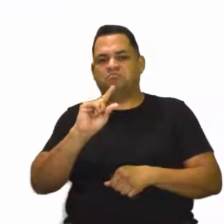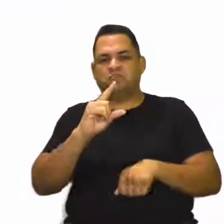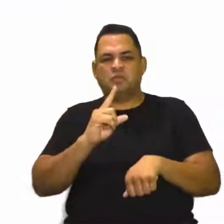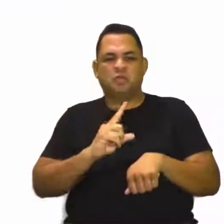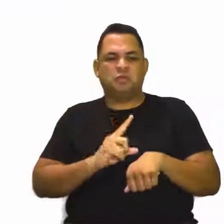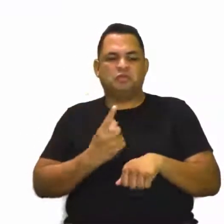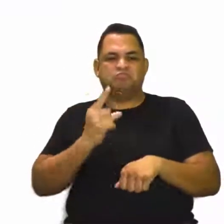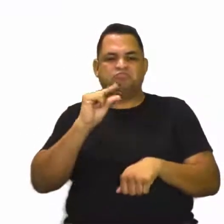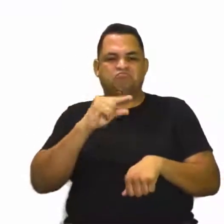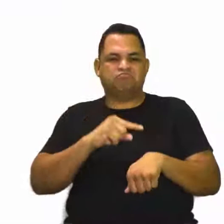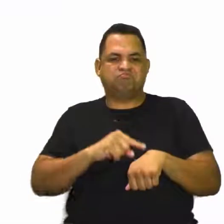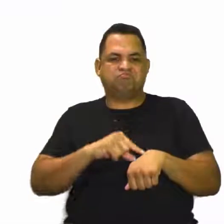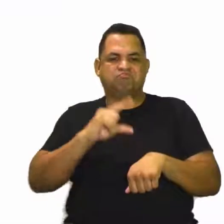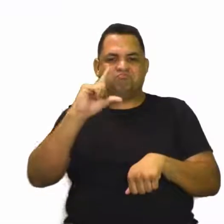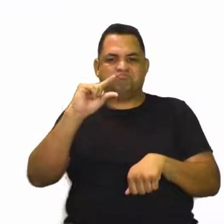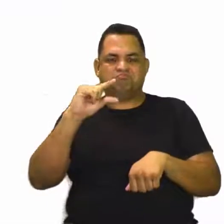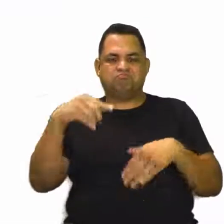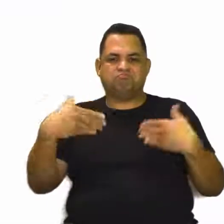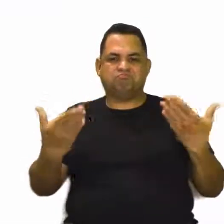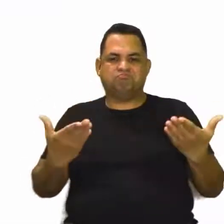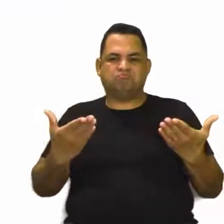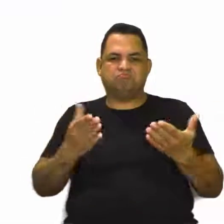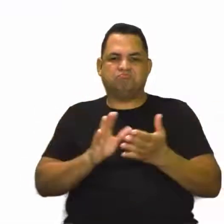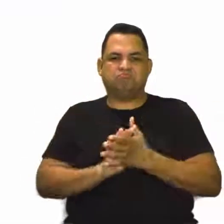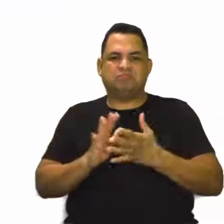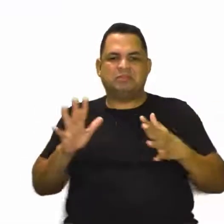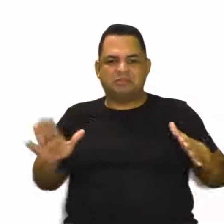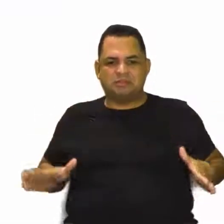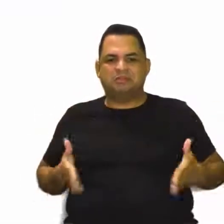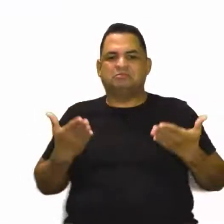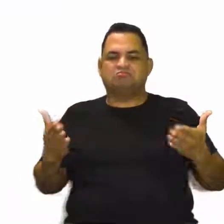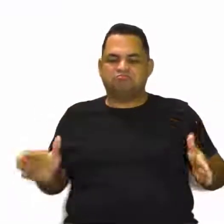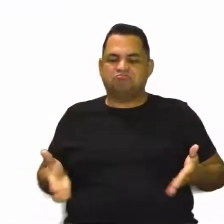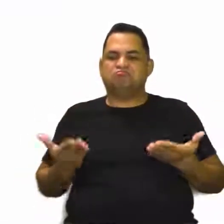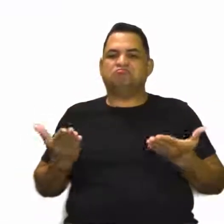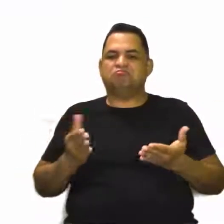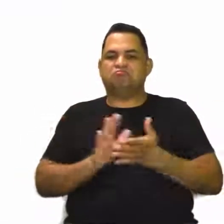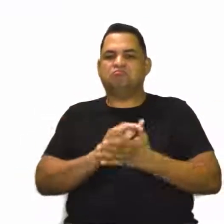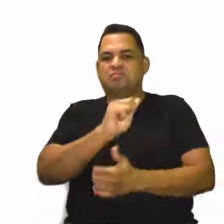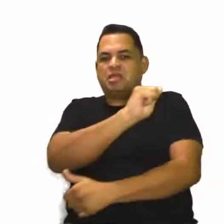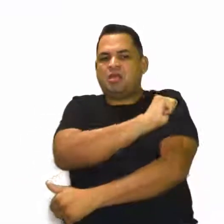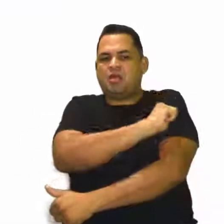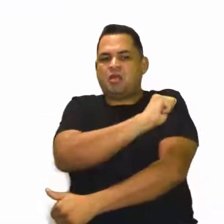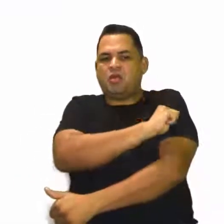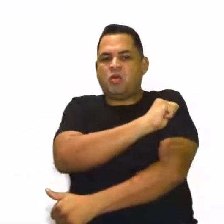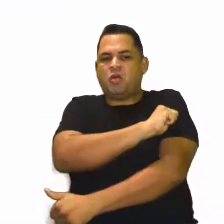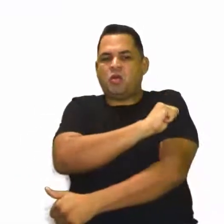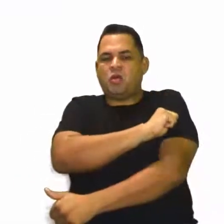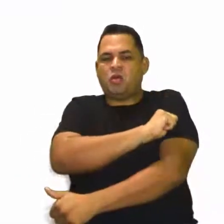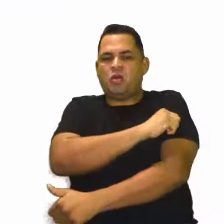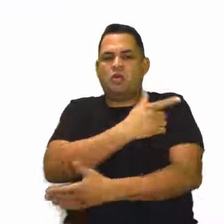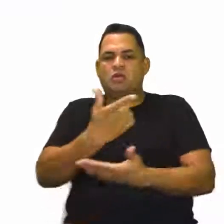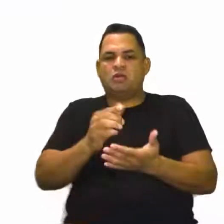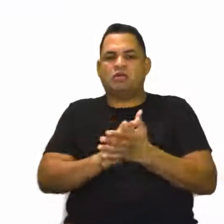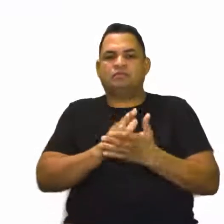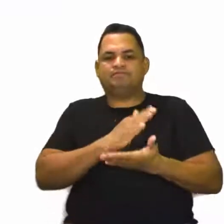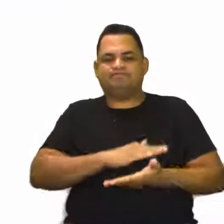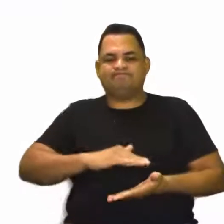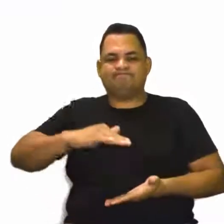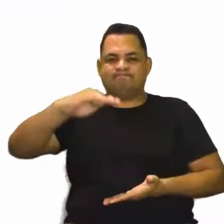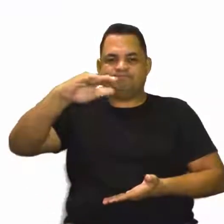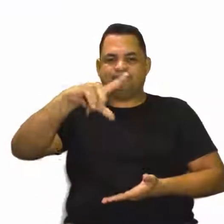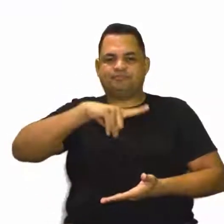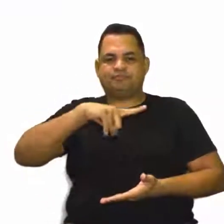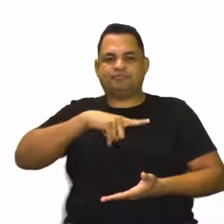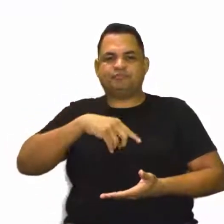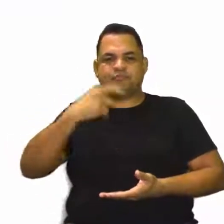é muito pequeno, é mais para a questão do incentivo, né, prof? Para que esse aluno ele se torne aí um adulto que tem